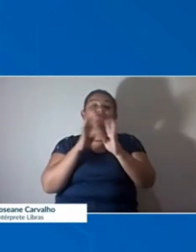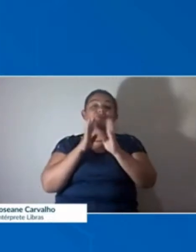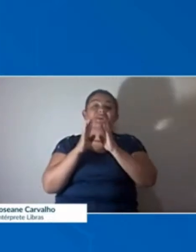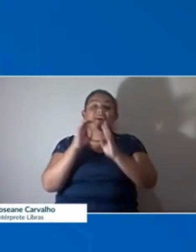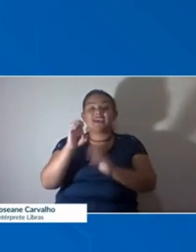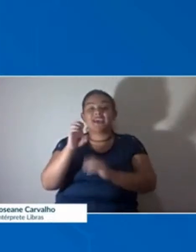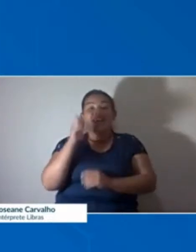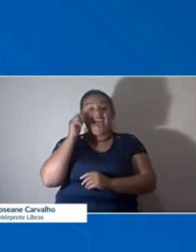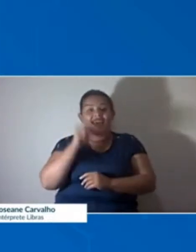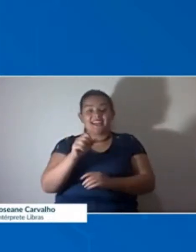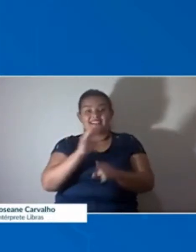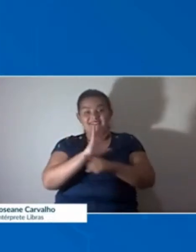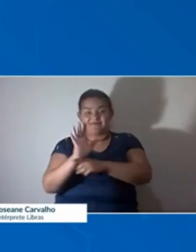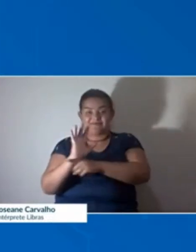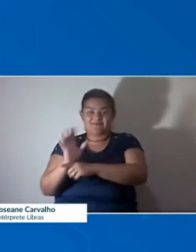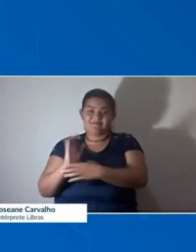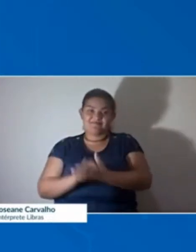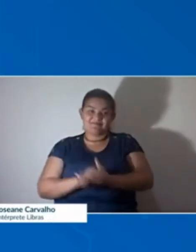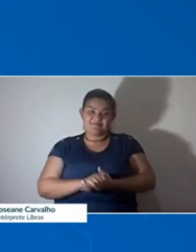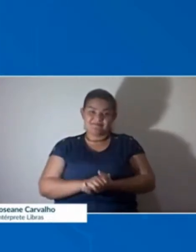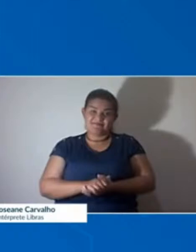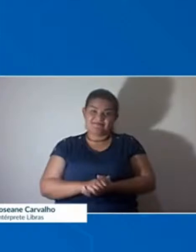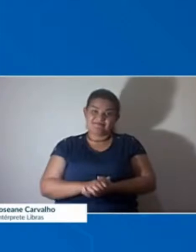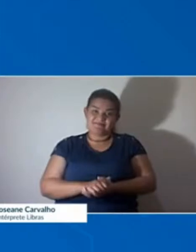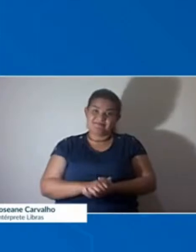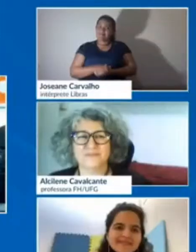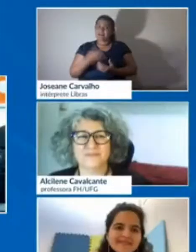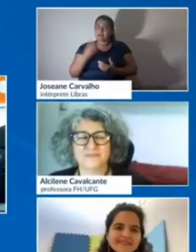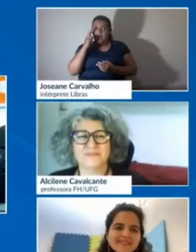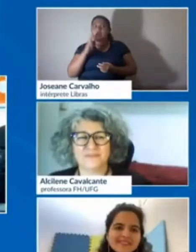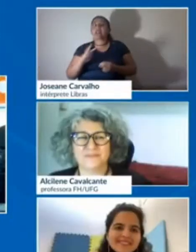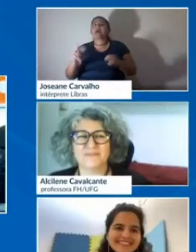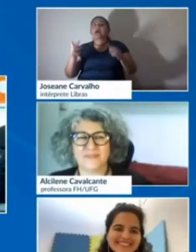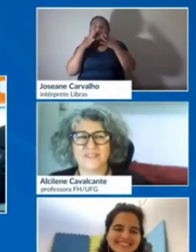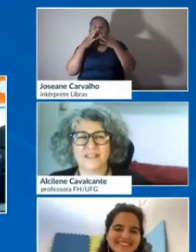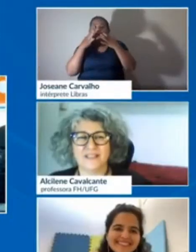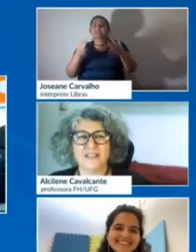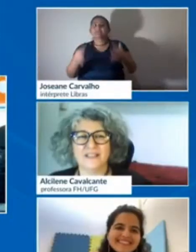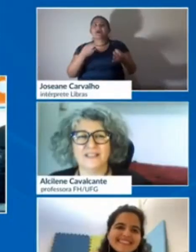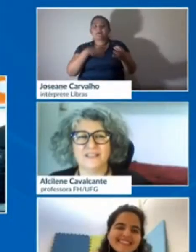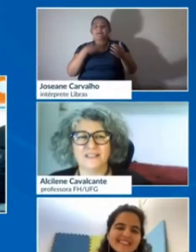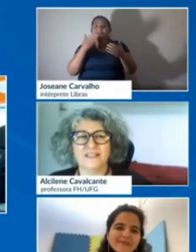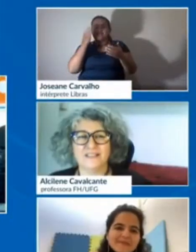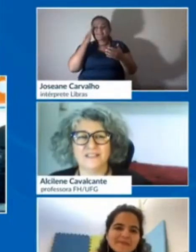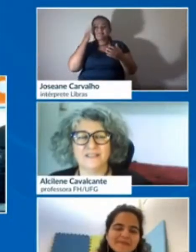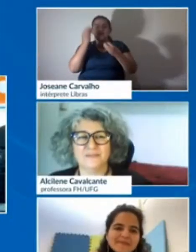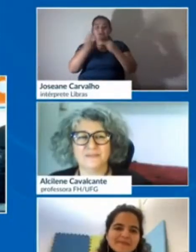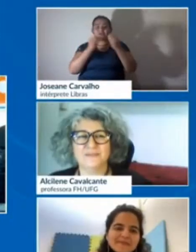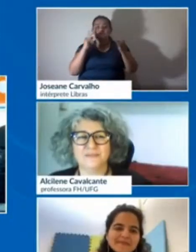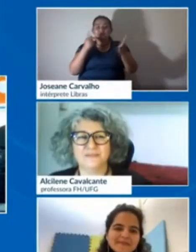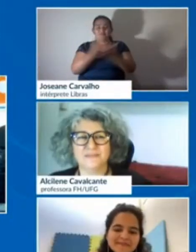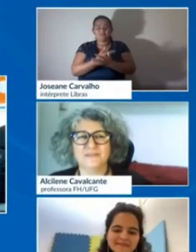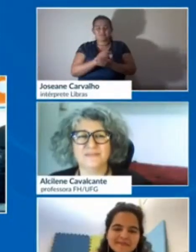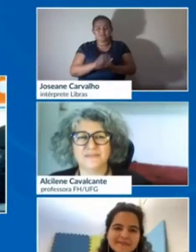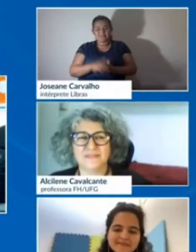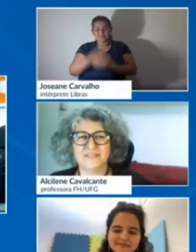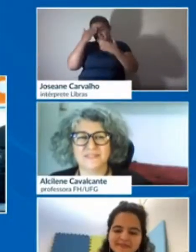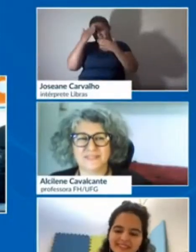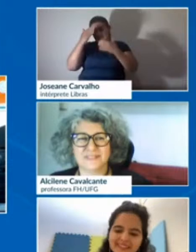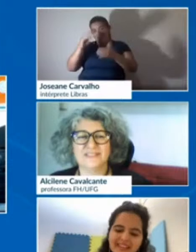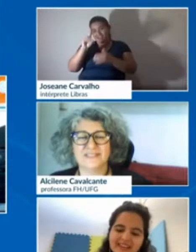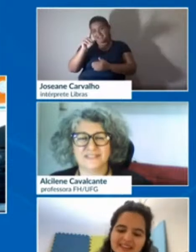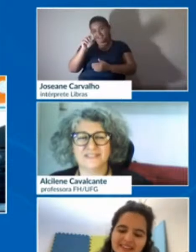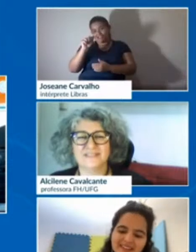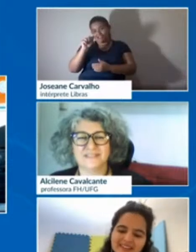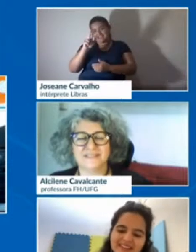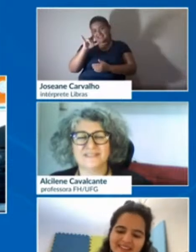também. Bacana, ficar ligado, né, para conferir a mostra desse ano. Queria agradecer a sua presença, Dari, muito